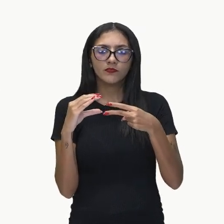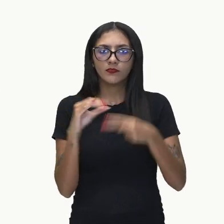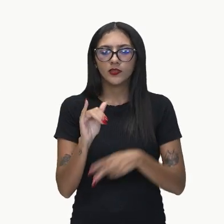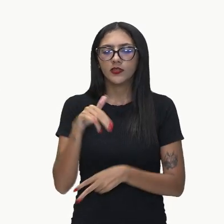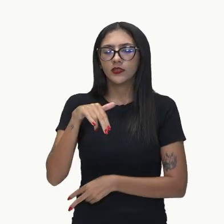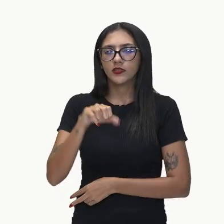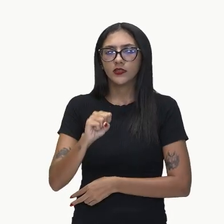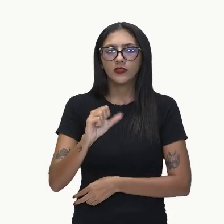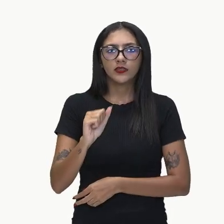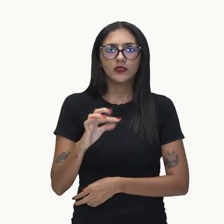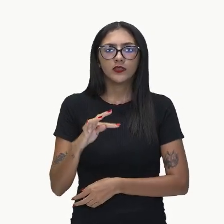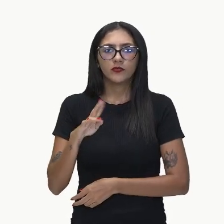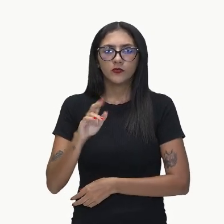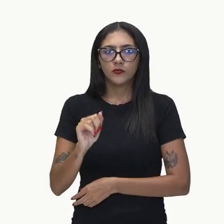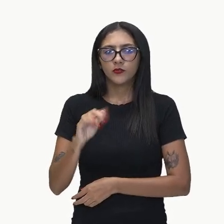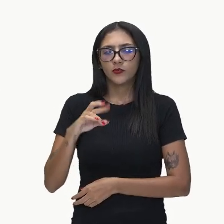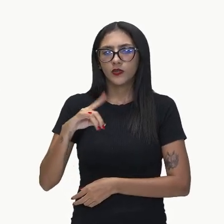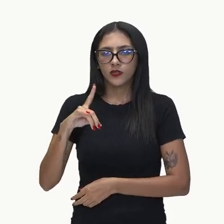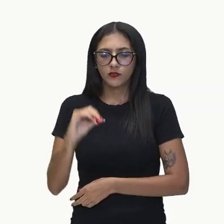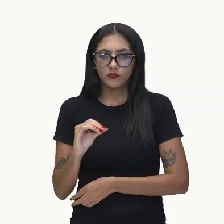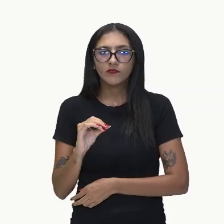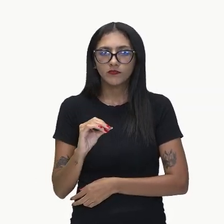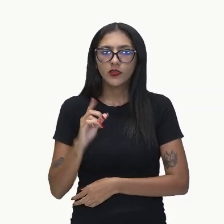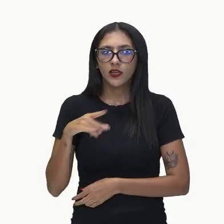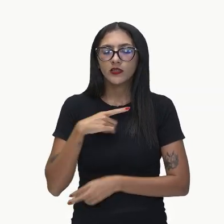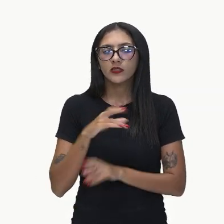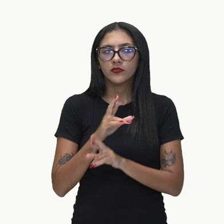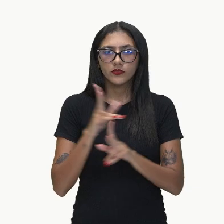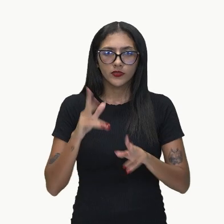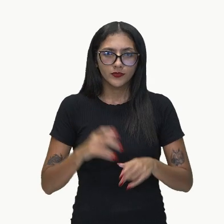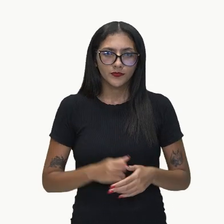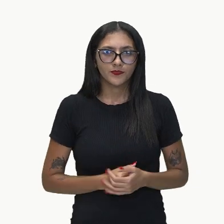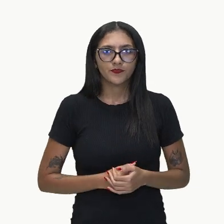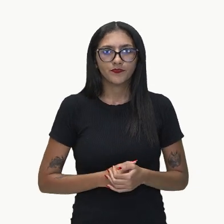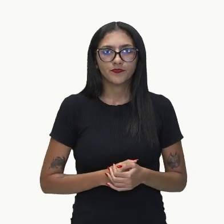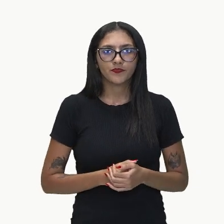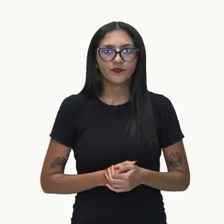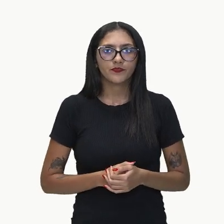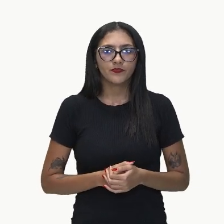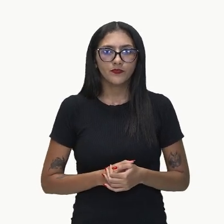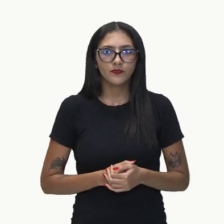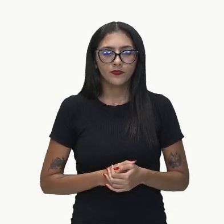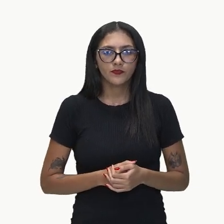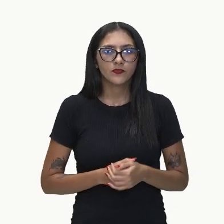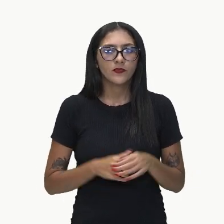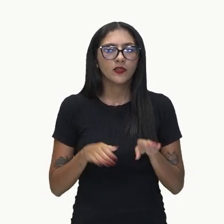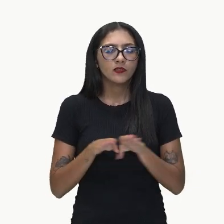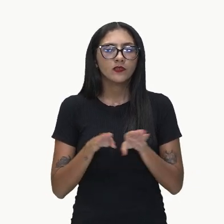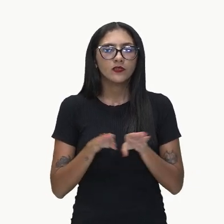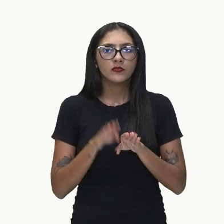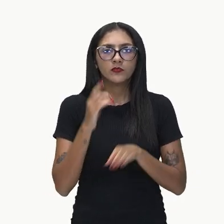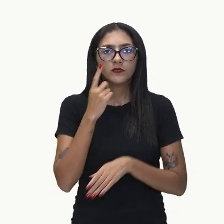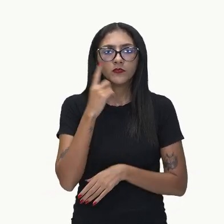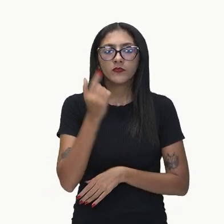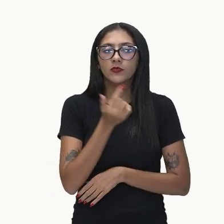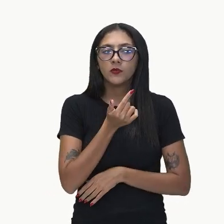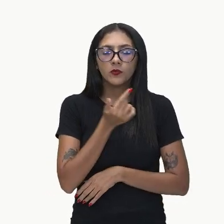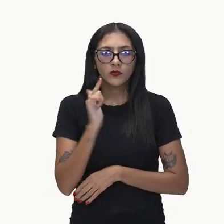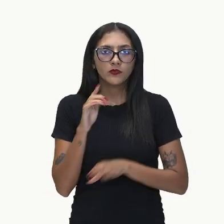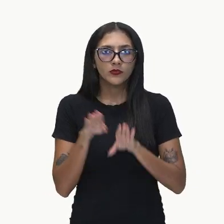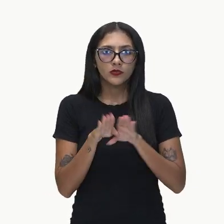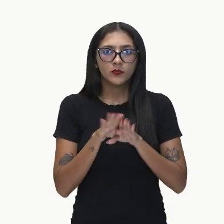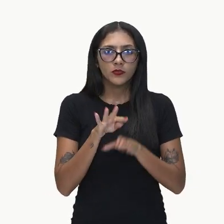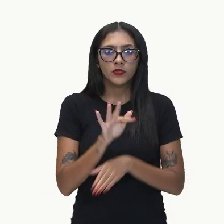insaturado. Essa é a diferença entre álcool e enol. E a diferença entre álcool e fenol. Observem